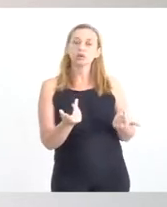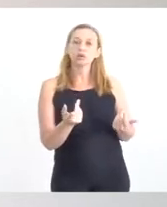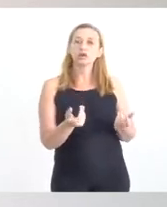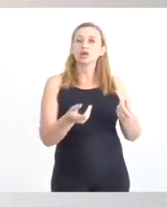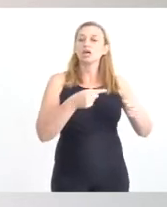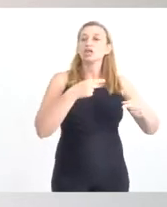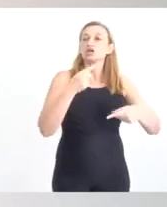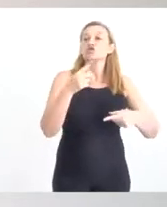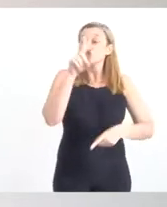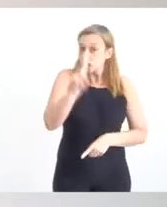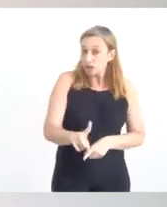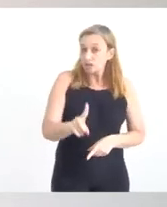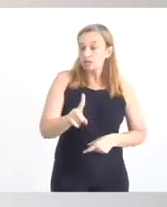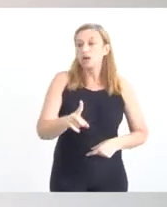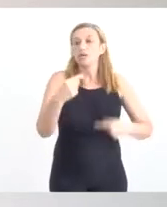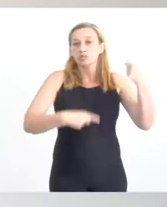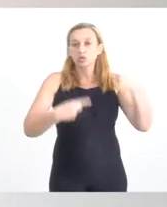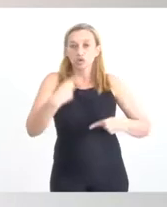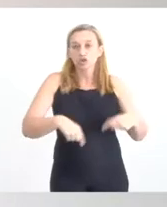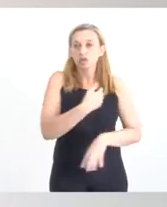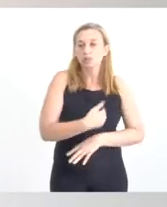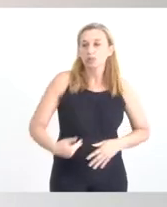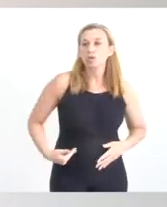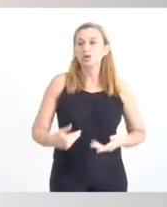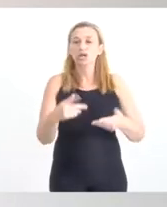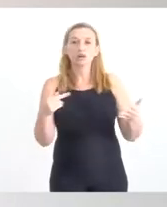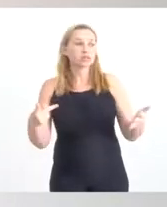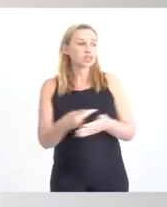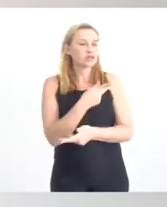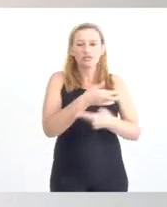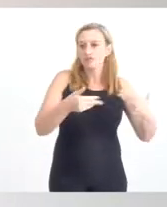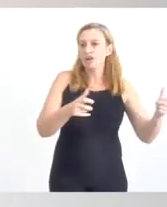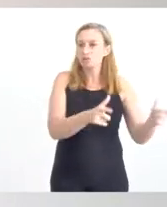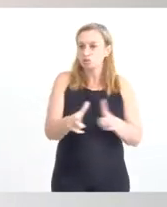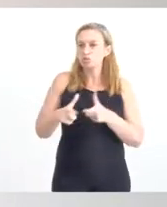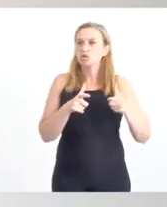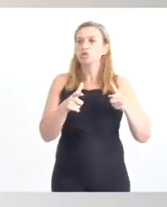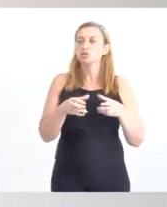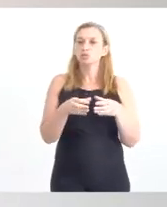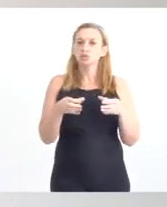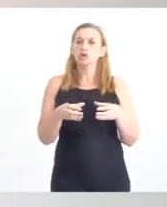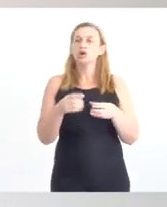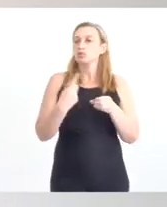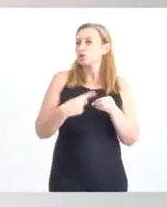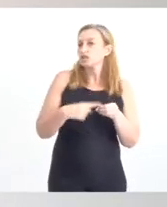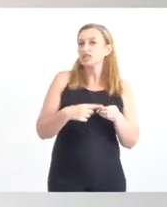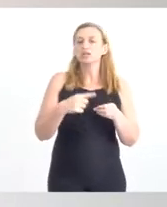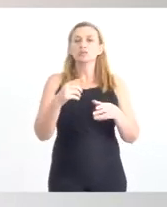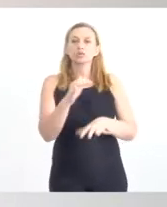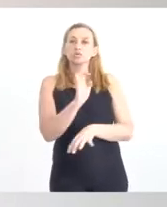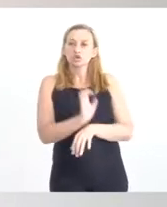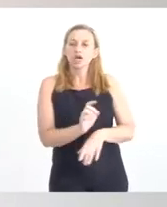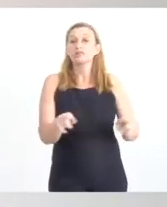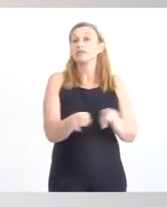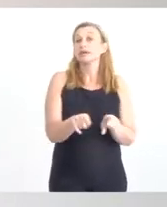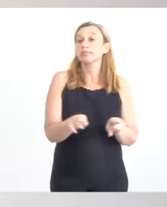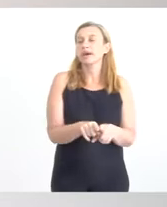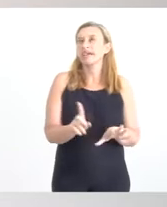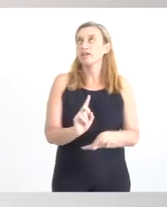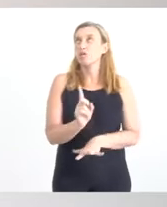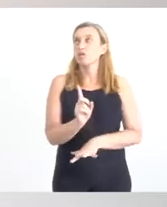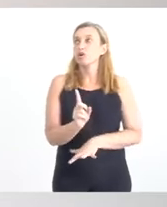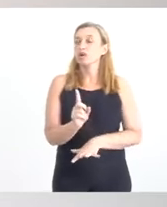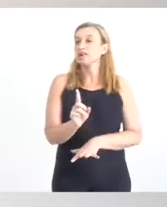a esse direito que ocorreu em várias regiões e vários municípios do Estado e também não foi